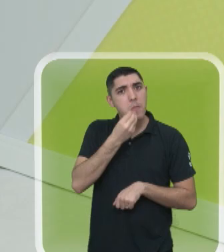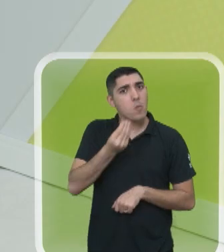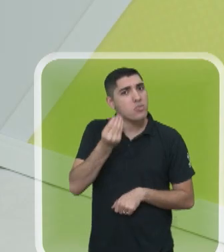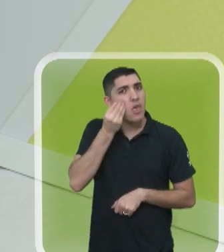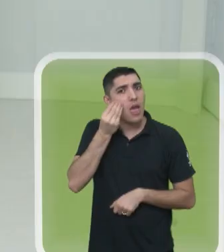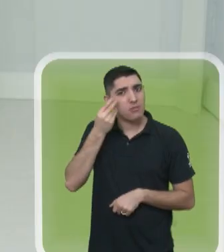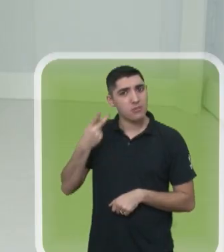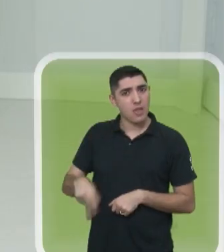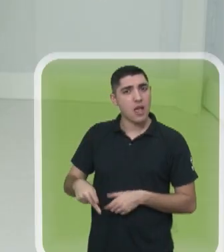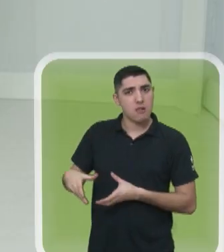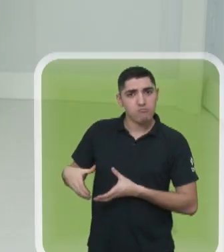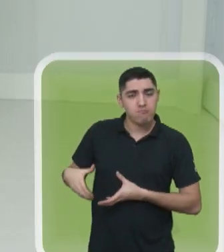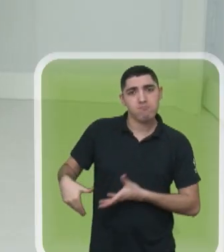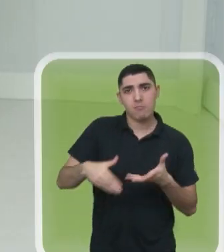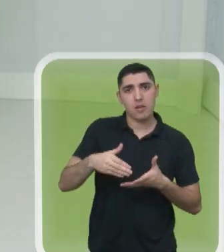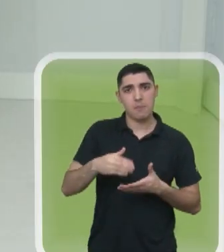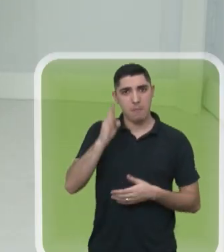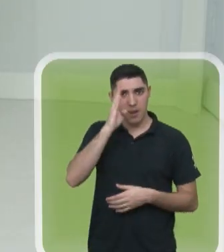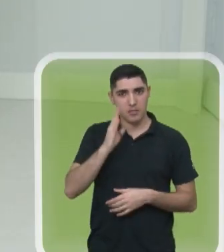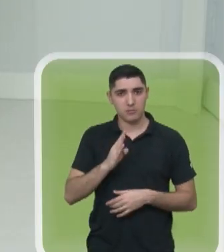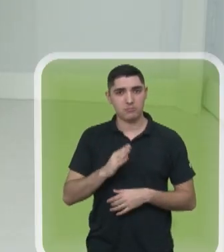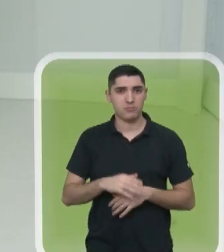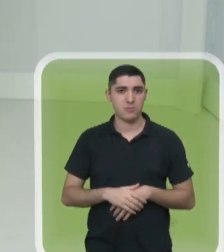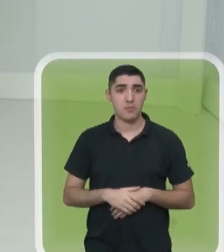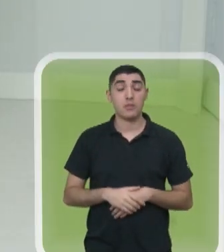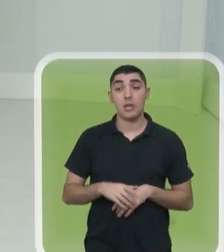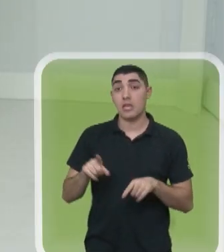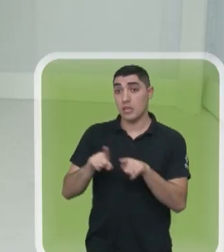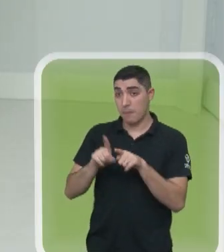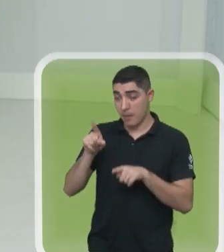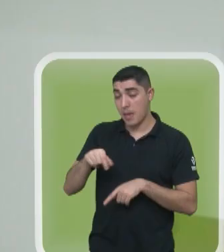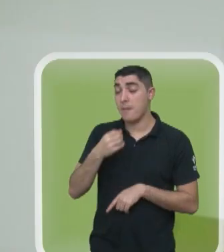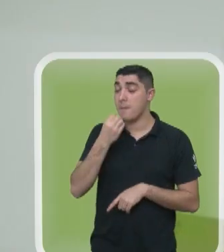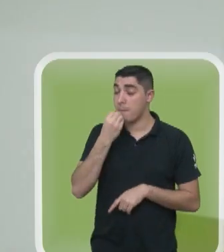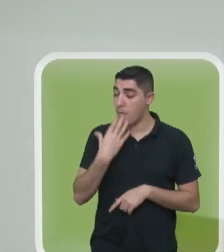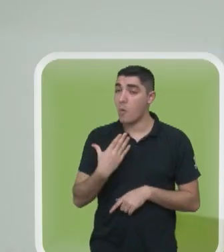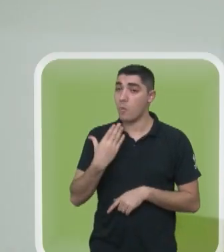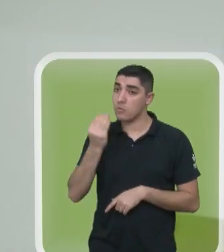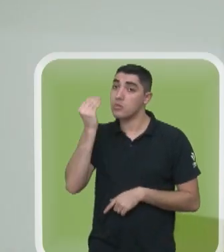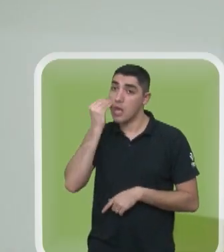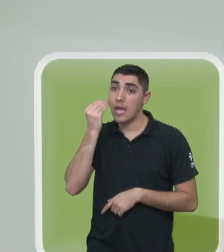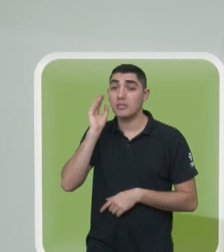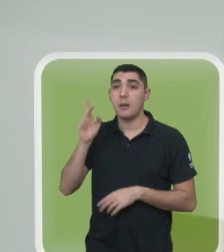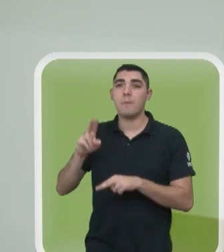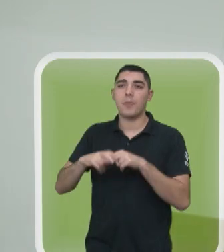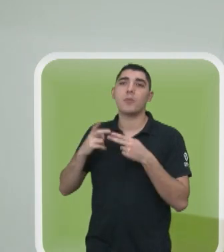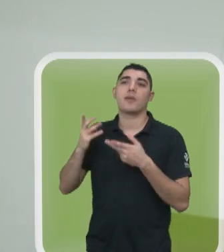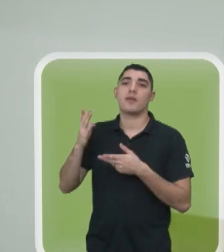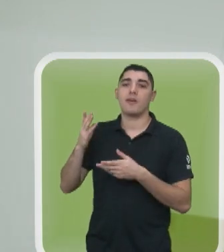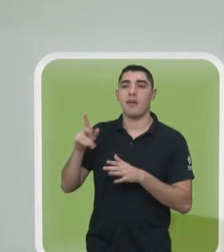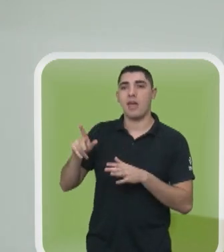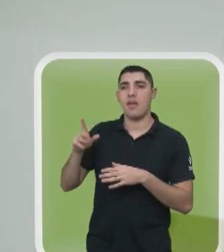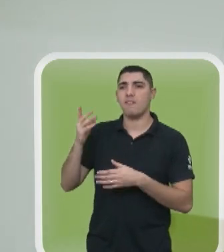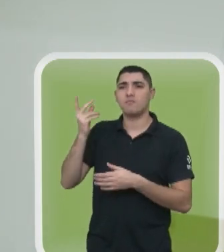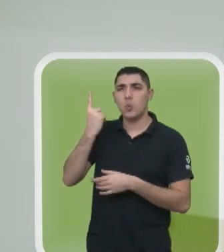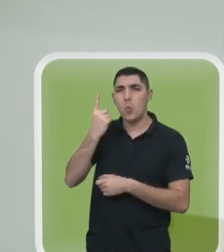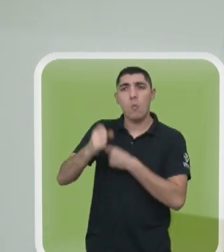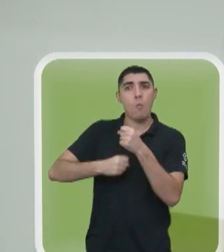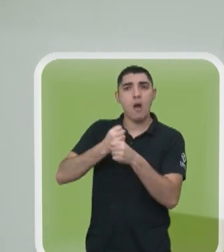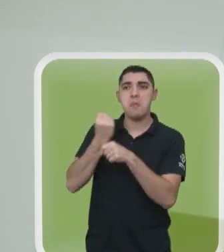né, Brunão? Bom teste, e já que a seleção estava muito tempo sem atuar, né, mais de um ano